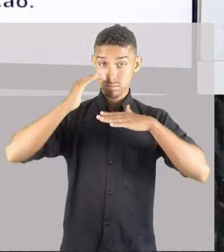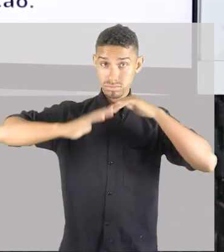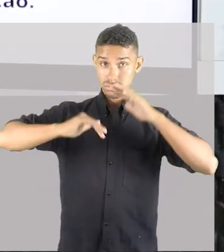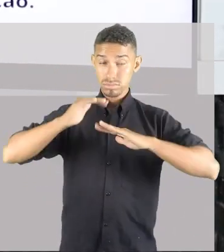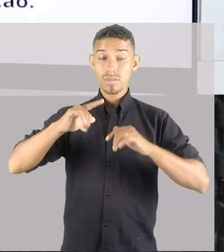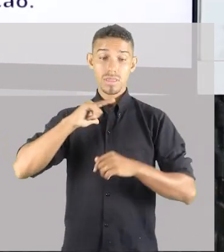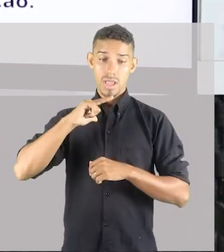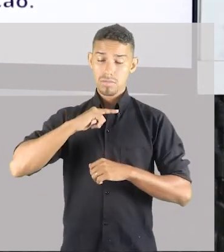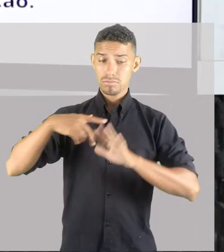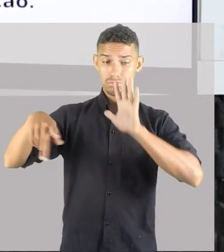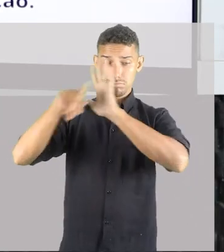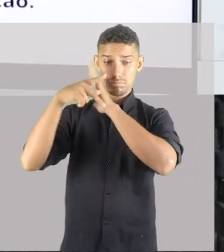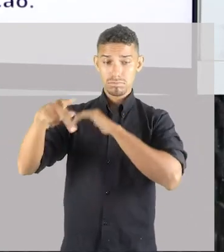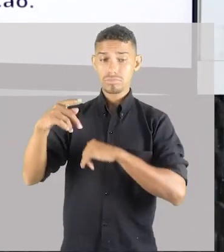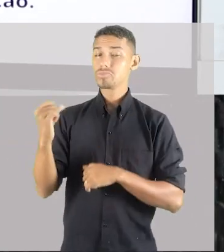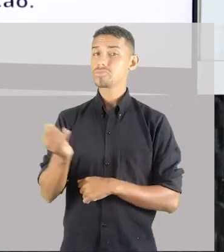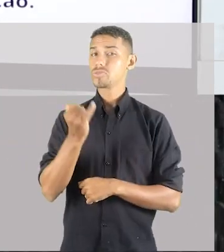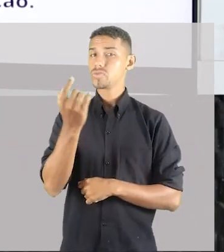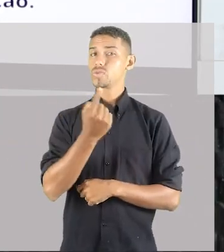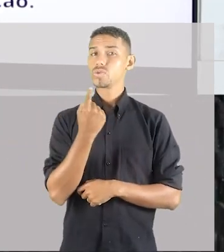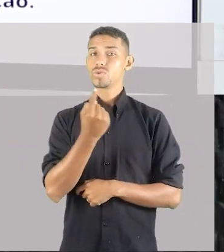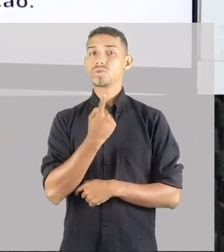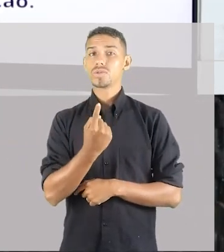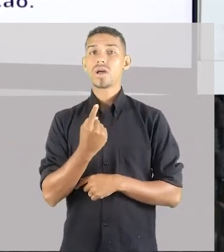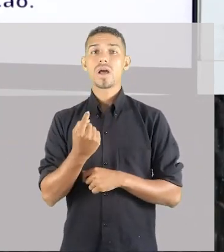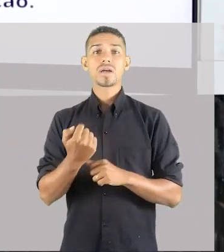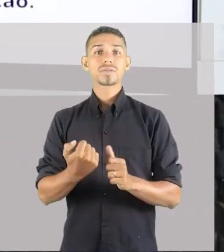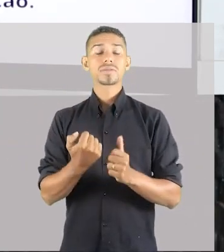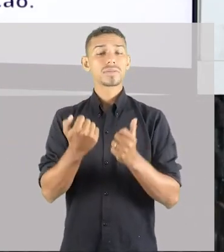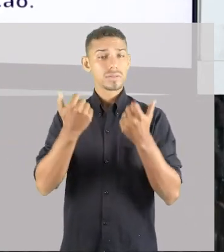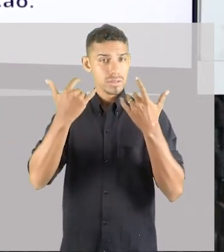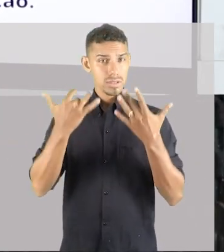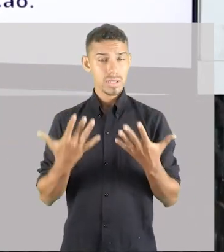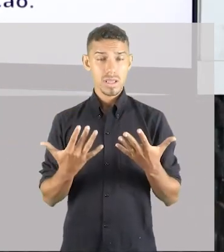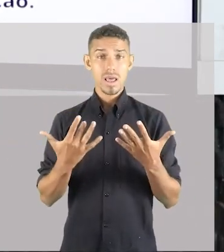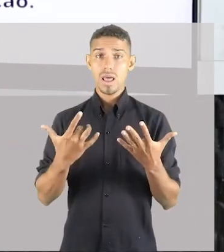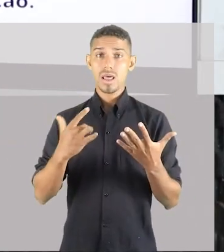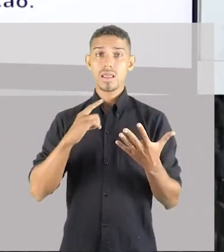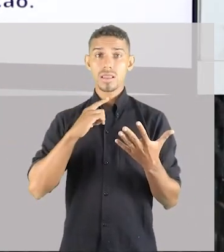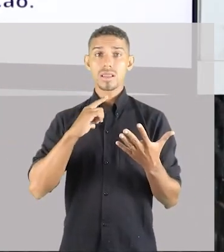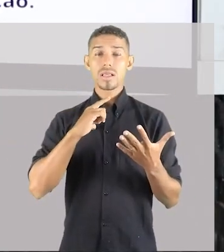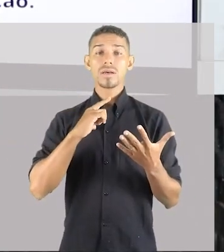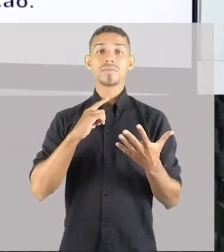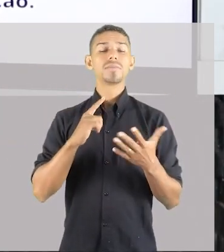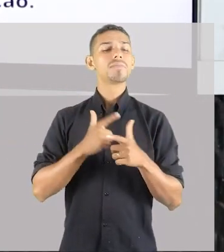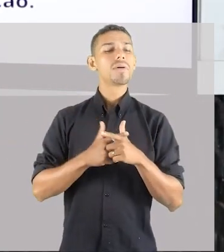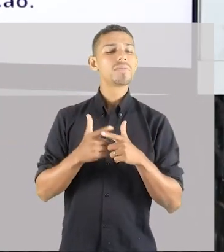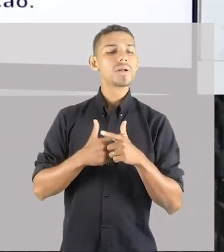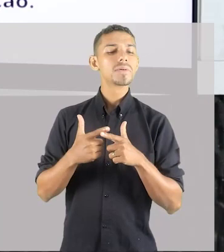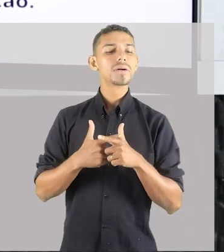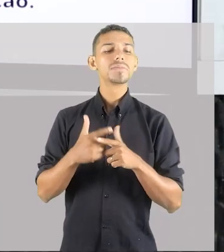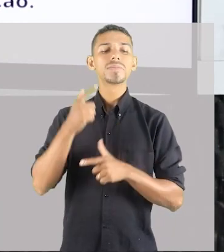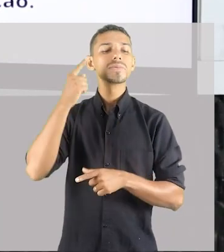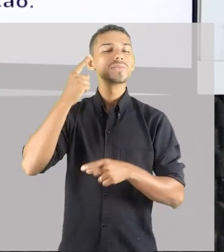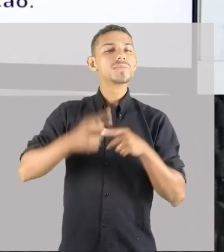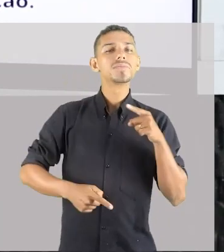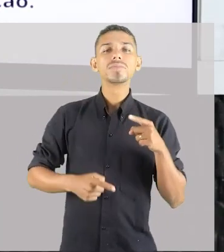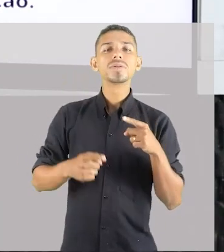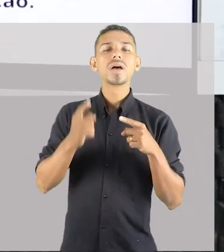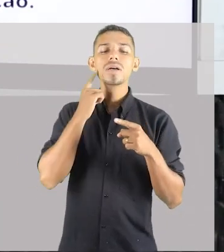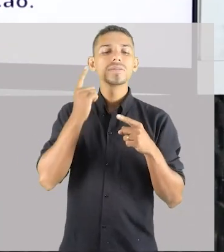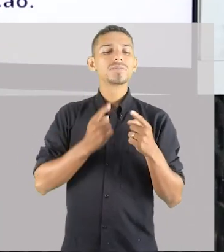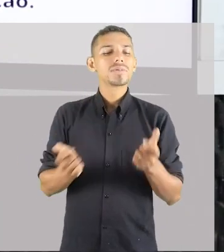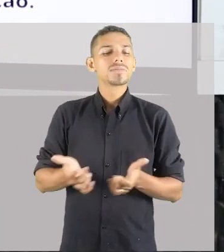possui seu próprio propósito individual sua própria característica e sua própria técnica problemas proibição de manifestações